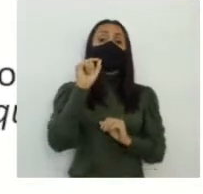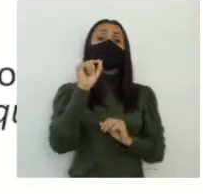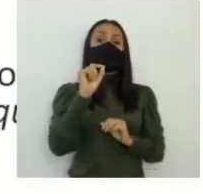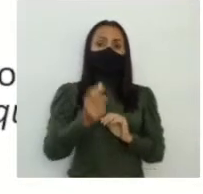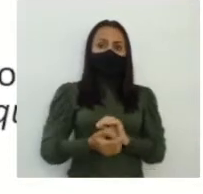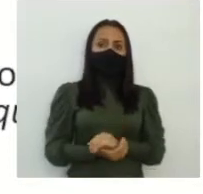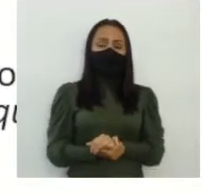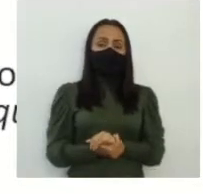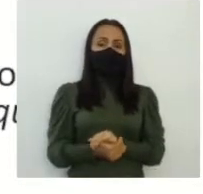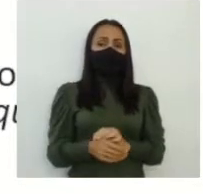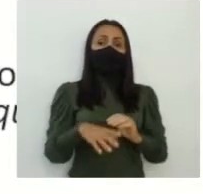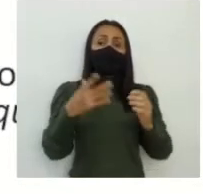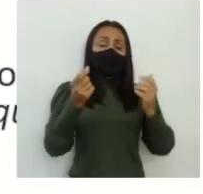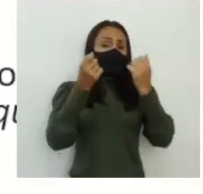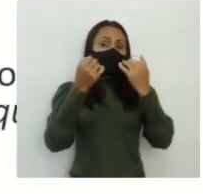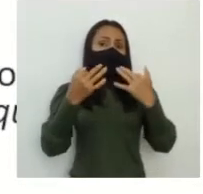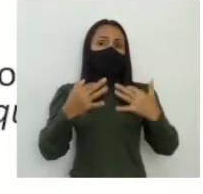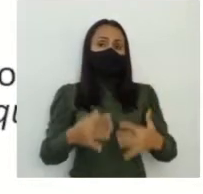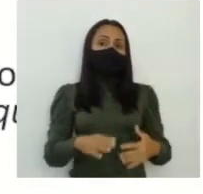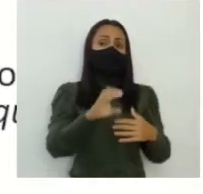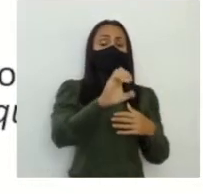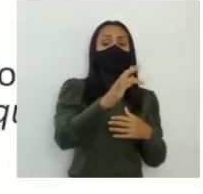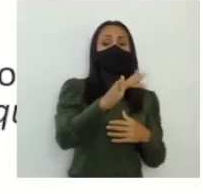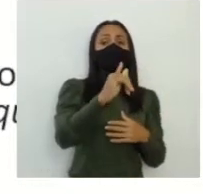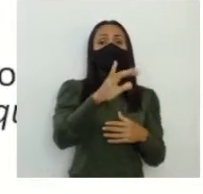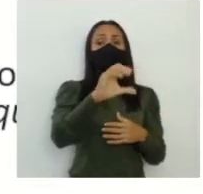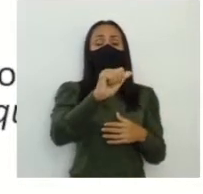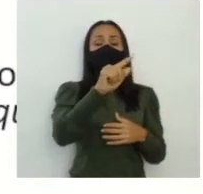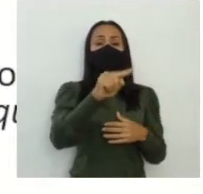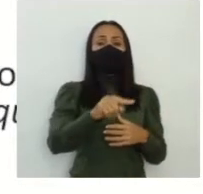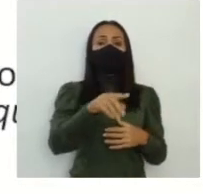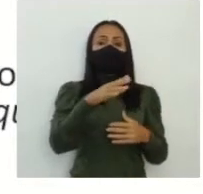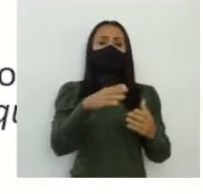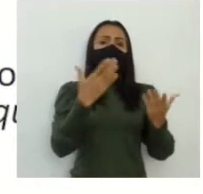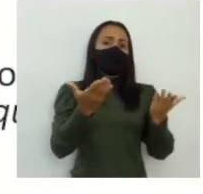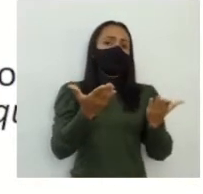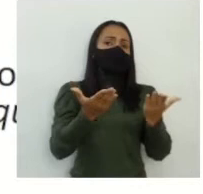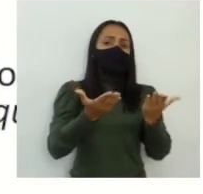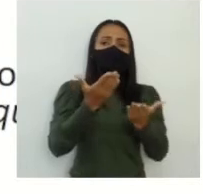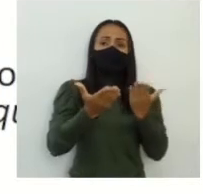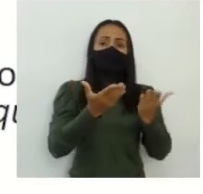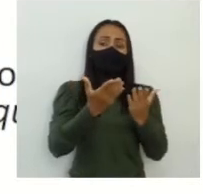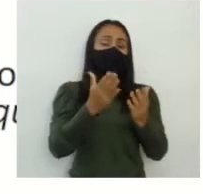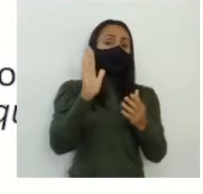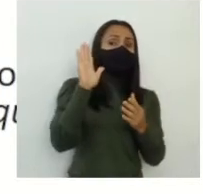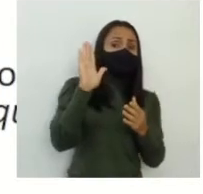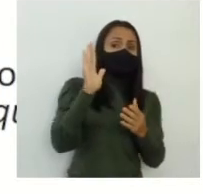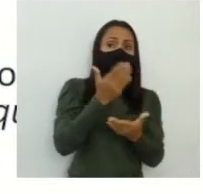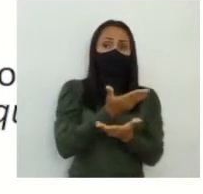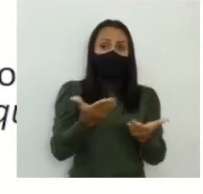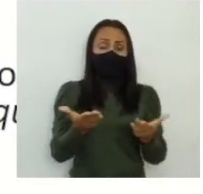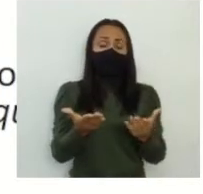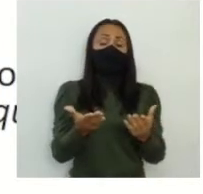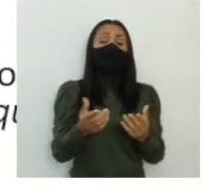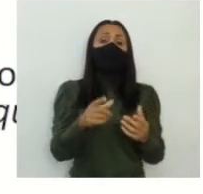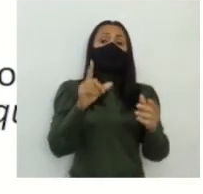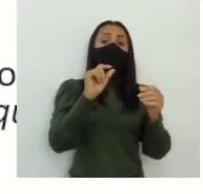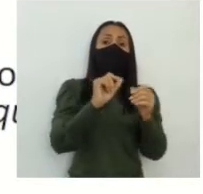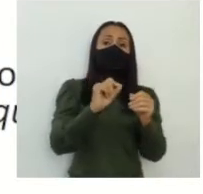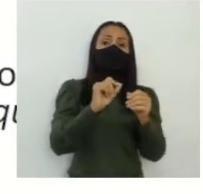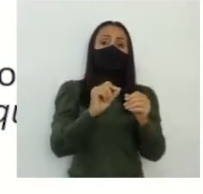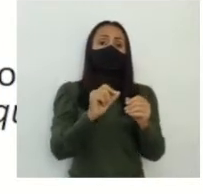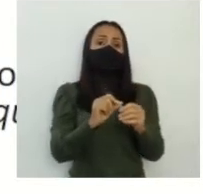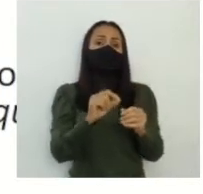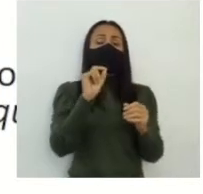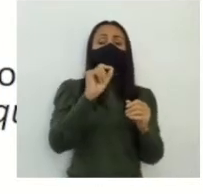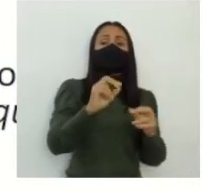falou. Ele fala que eficaz é aquele que efetua o que prometeu. É aquele que faz o que se espera,